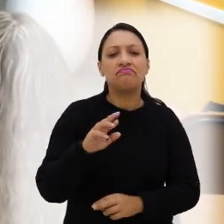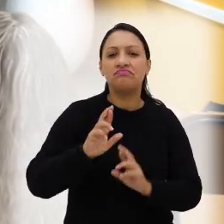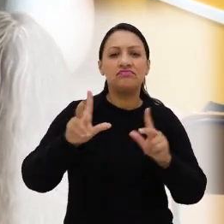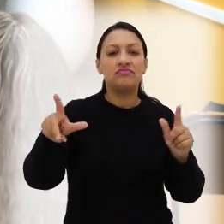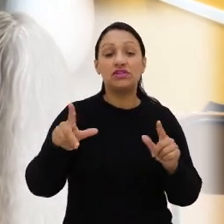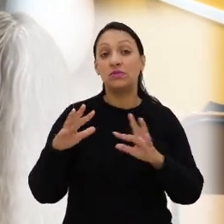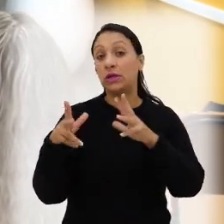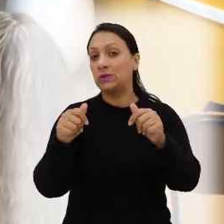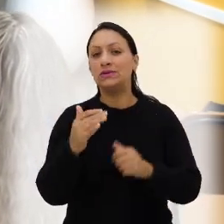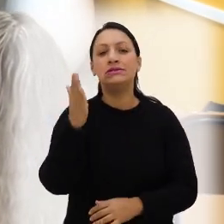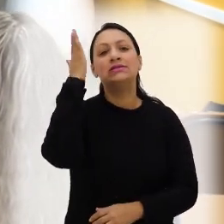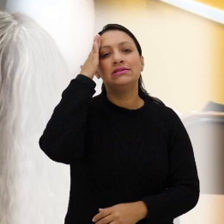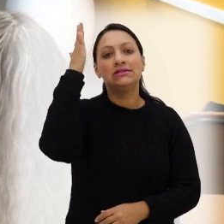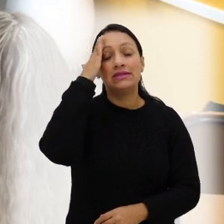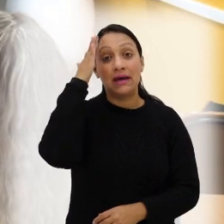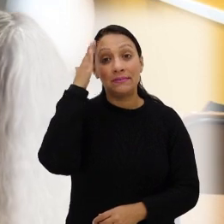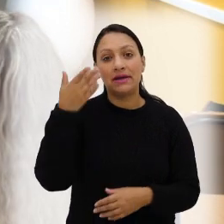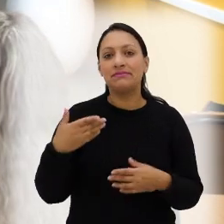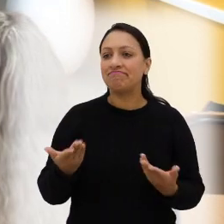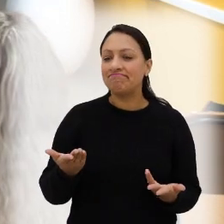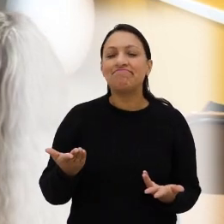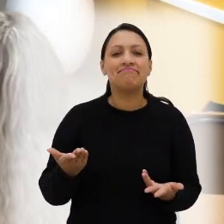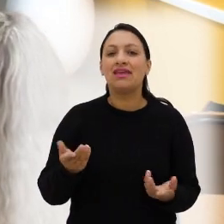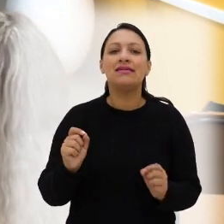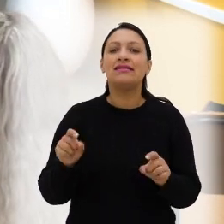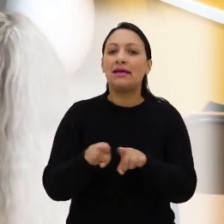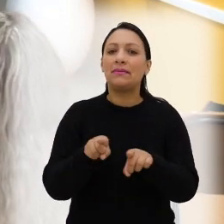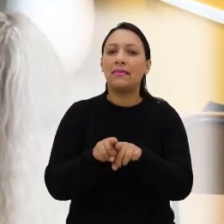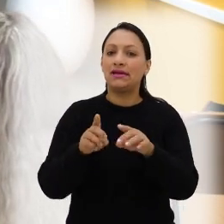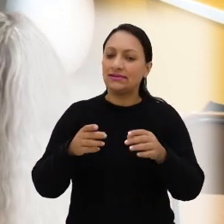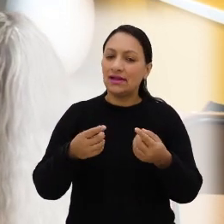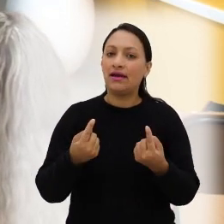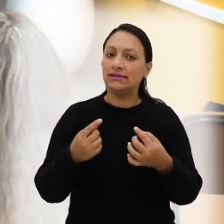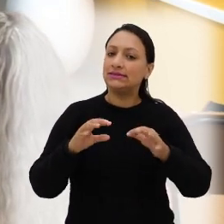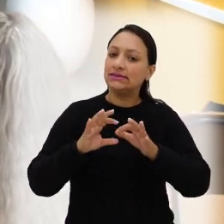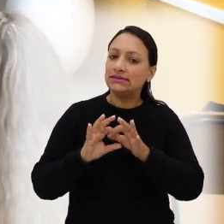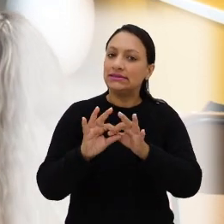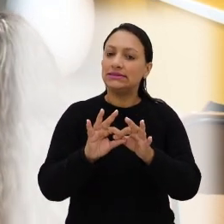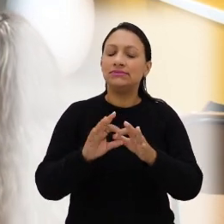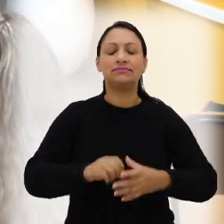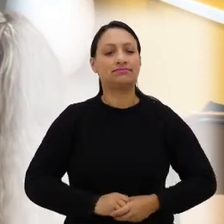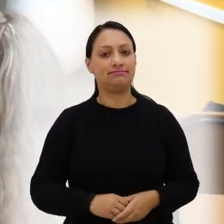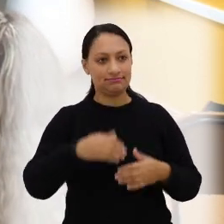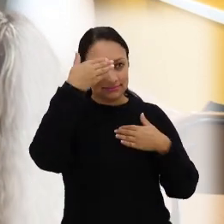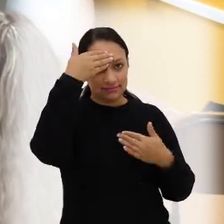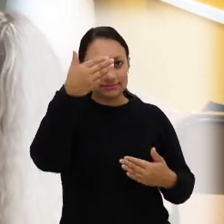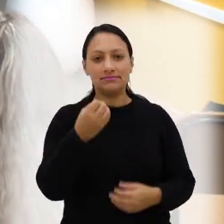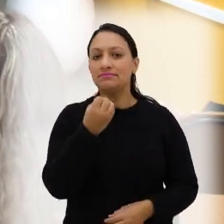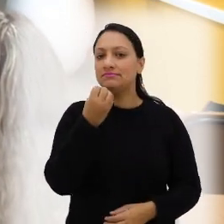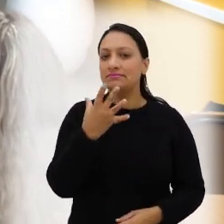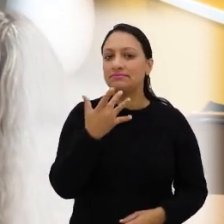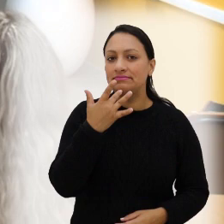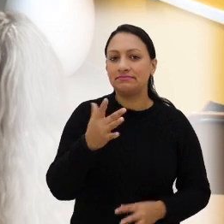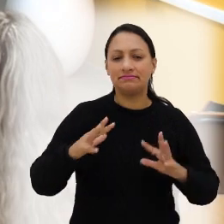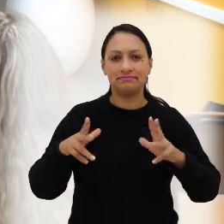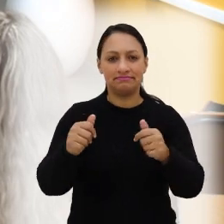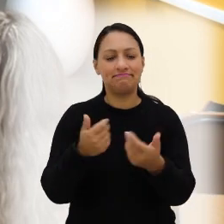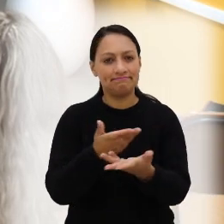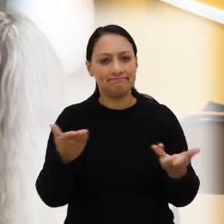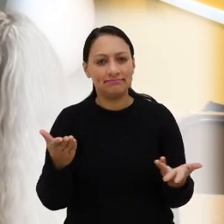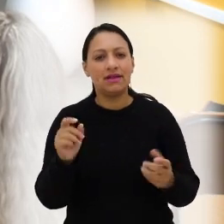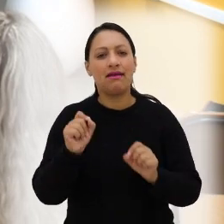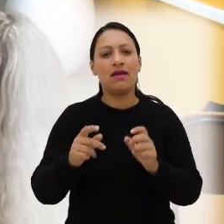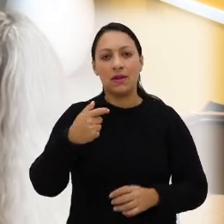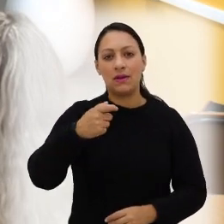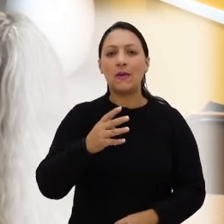para que todo mundo fique sabendo e para que a gente seja em sintonia. Tá bem, muito obrigado, Day. Bom, boa tarde a todos, pessoal. Então, para